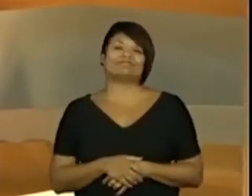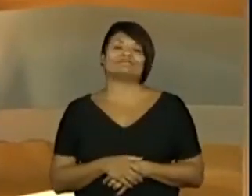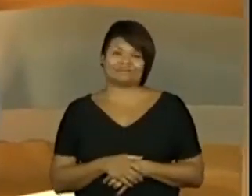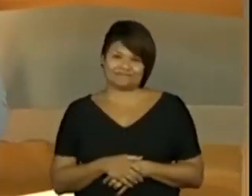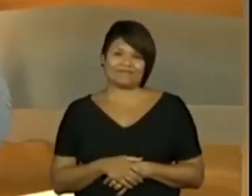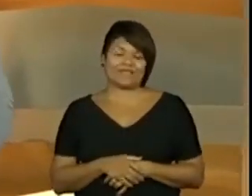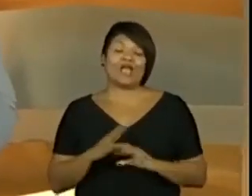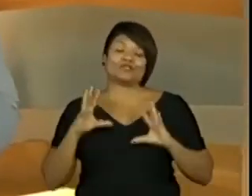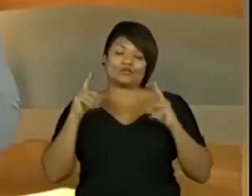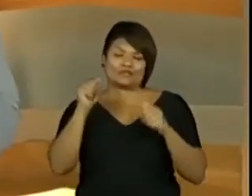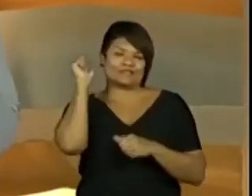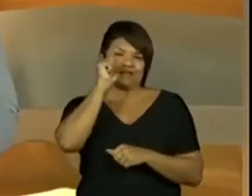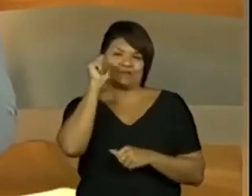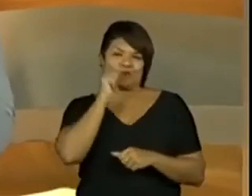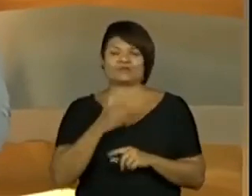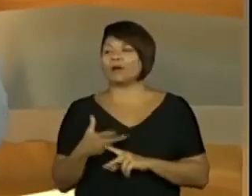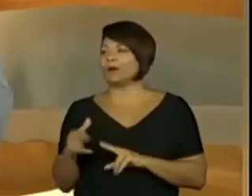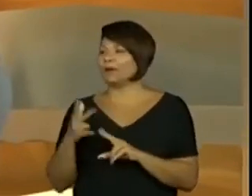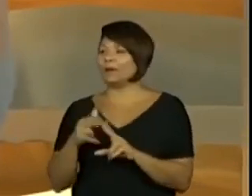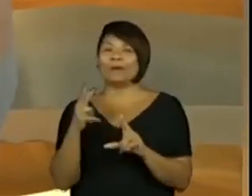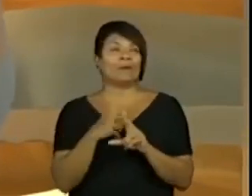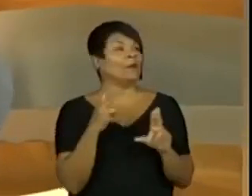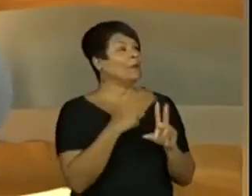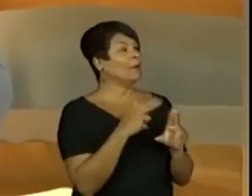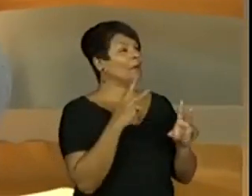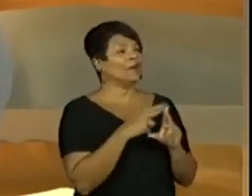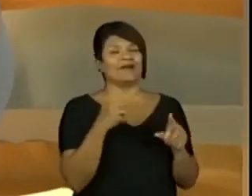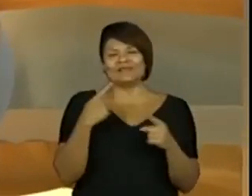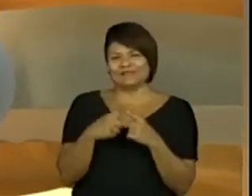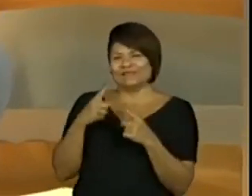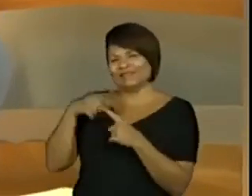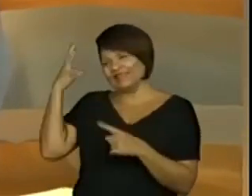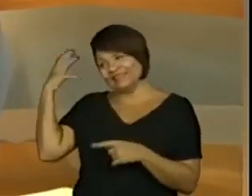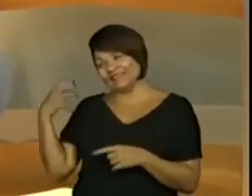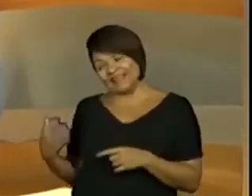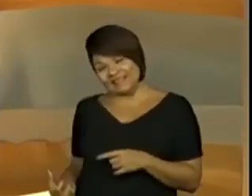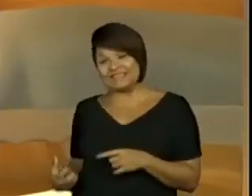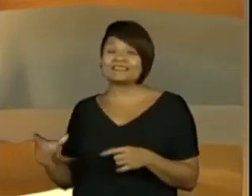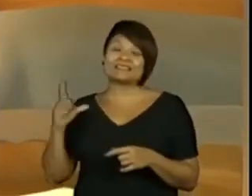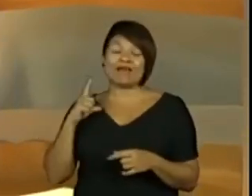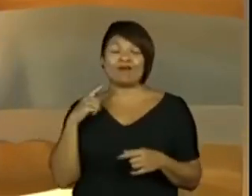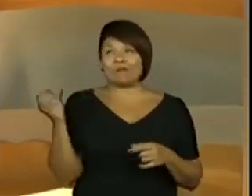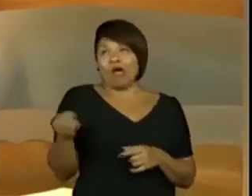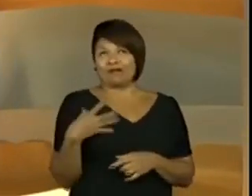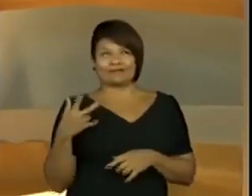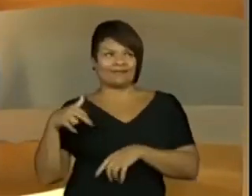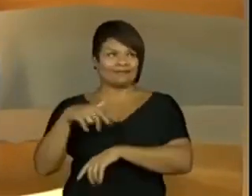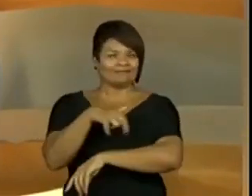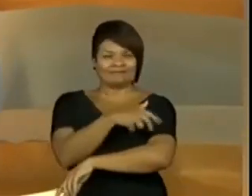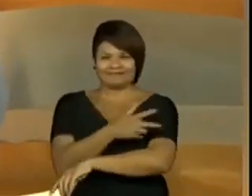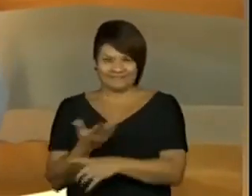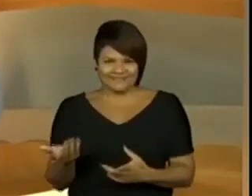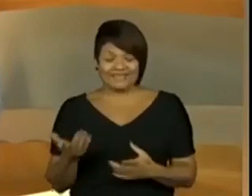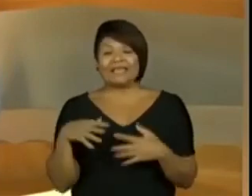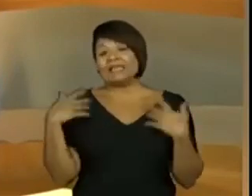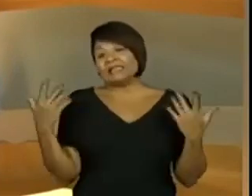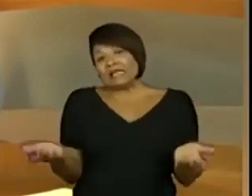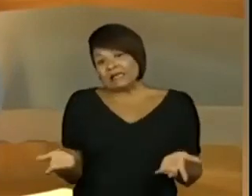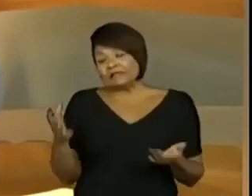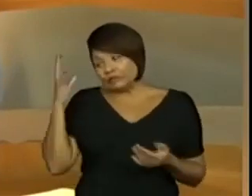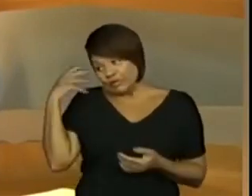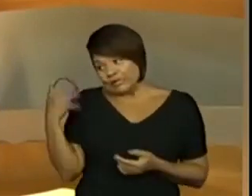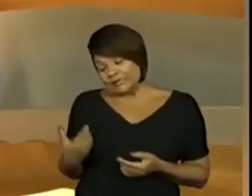história. Todas as moças andando sem roupa porque achavam que a Doralice estava lançando moda. E ela, em plena